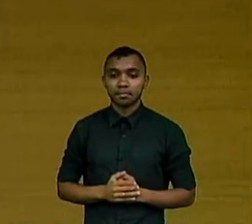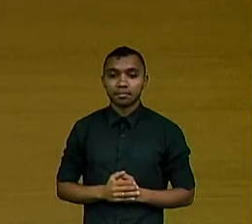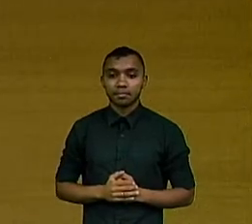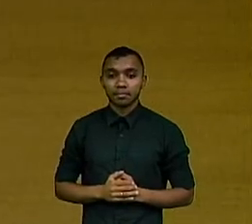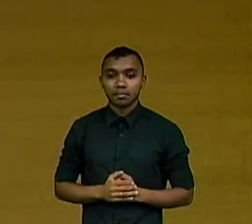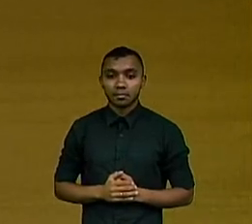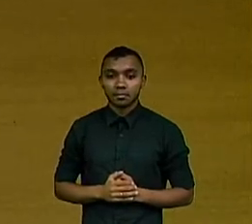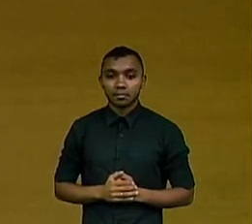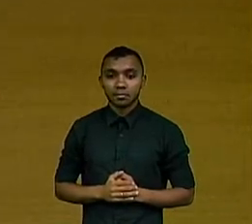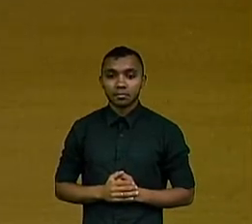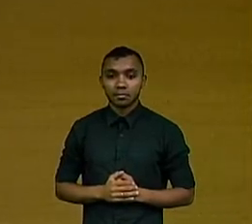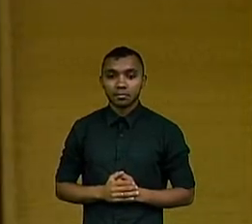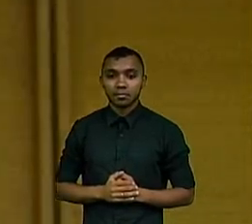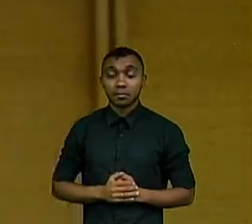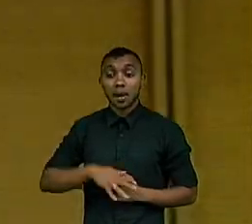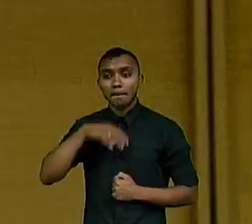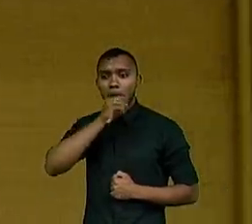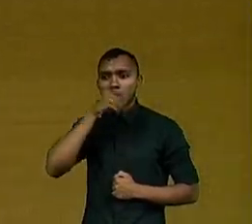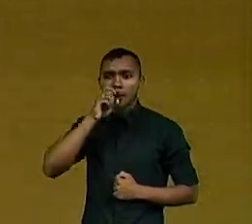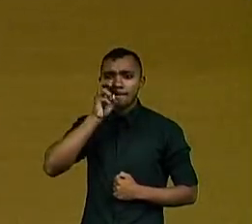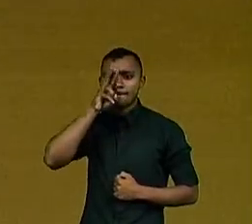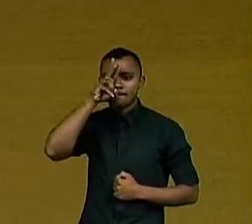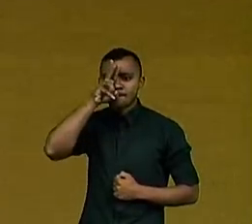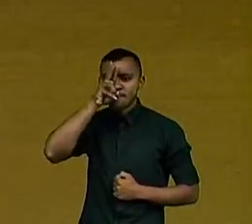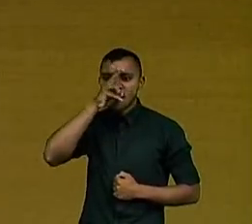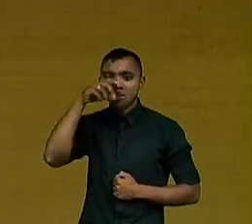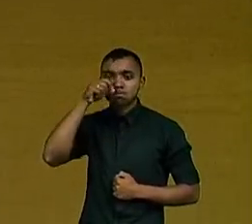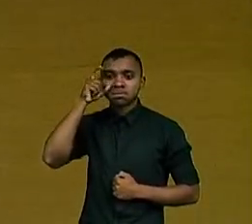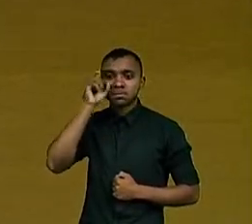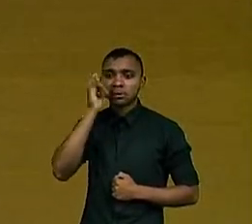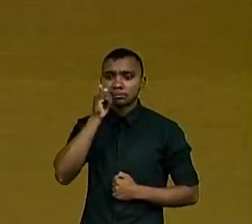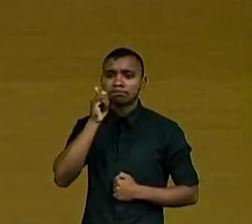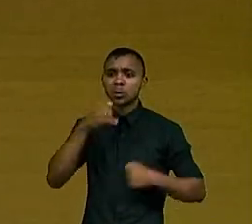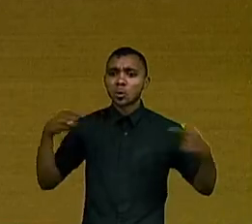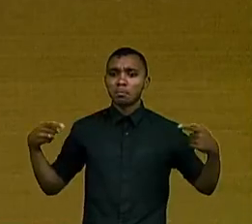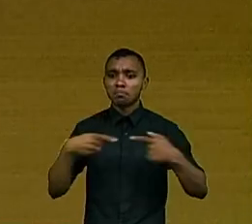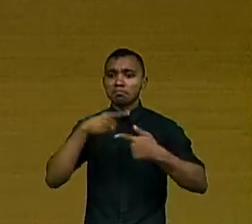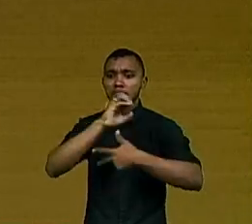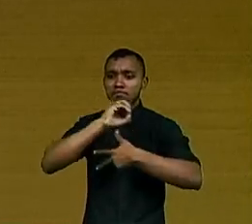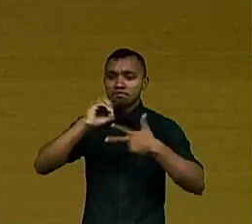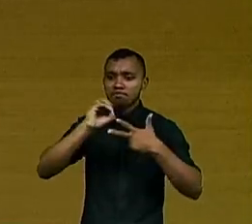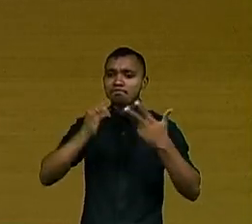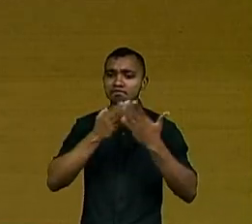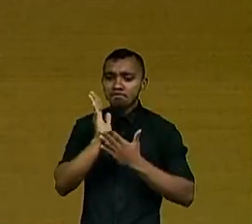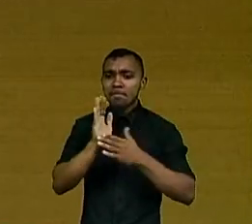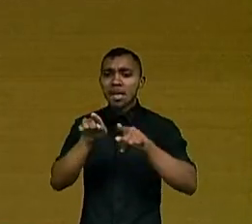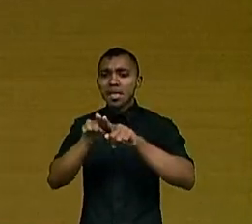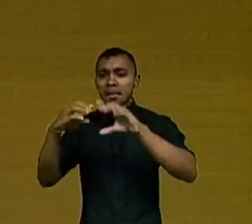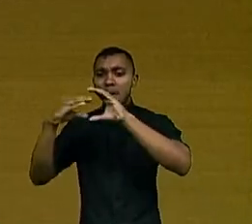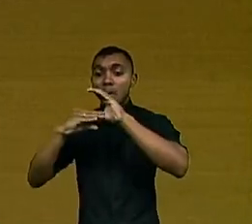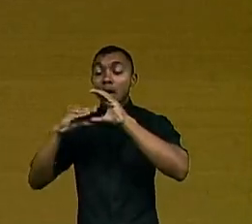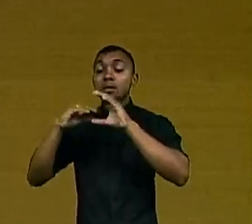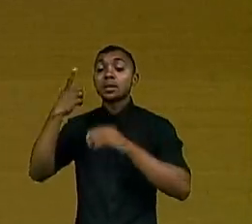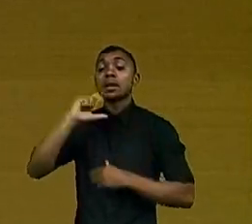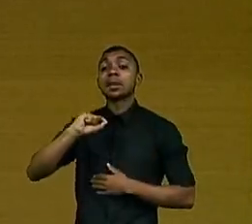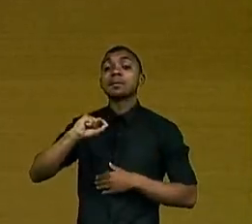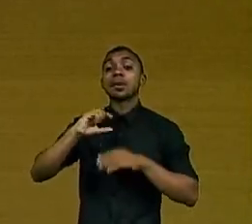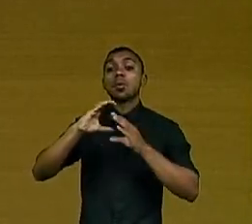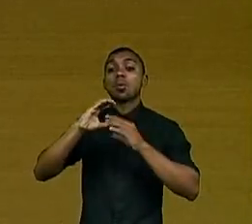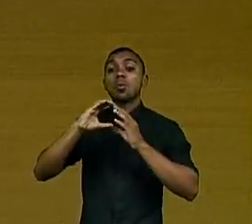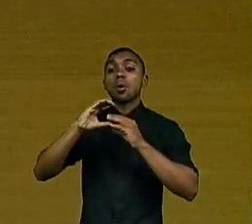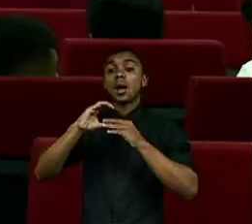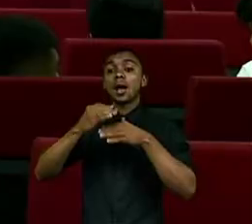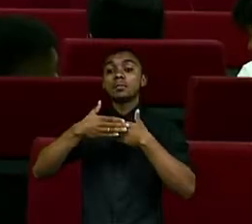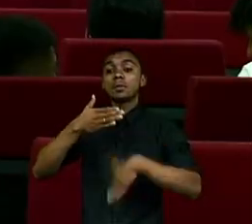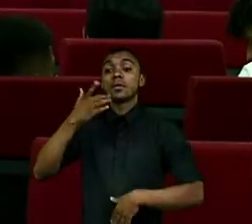bem animado aquele Bom dia de quem vai passar no ENEM de quem vai passar na web vai fazer o Wesley